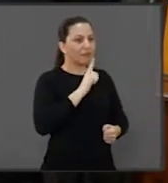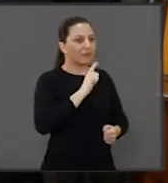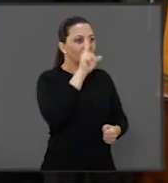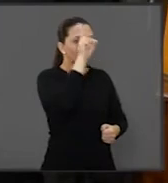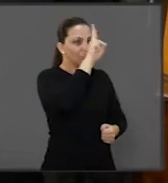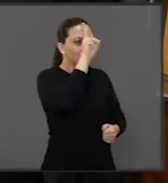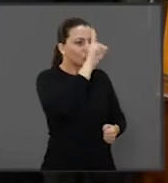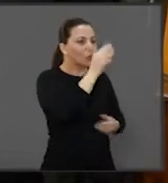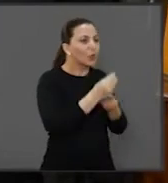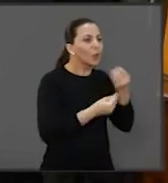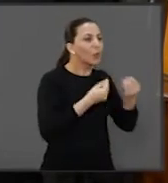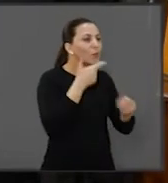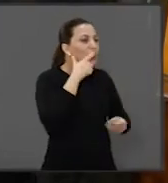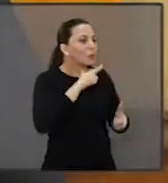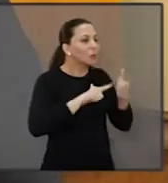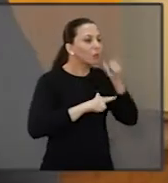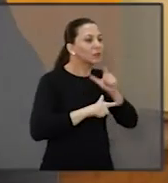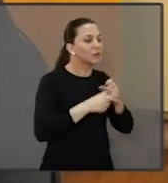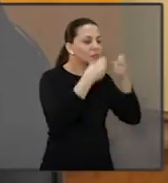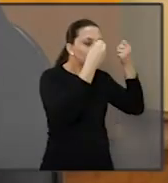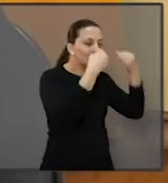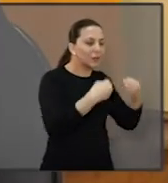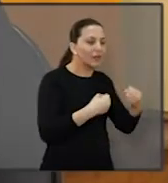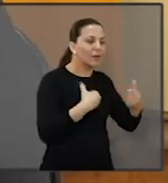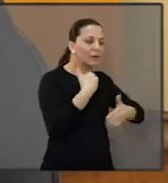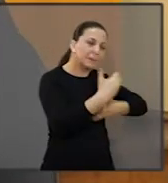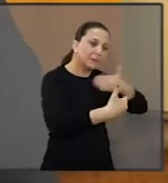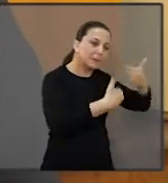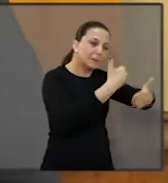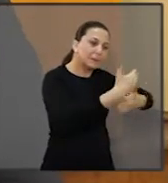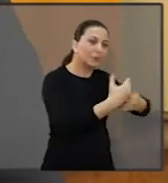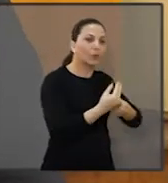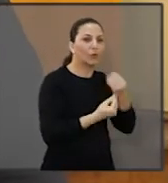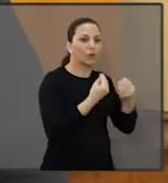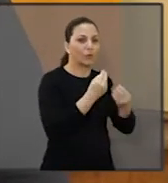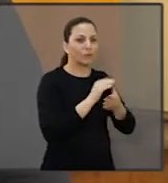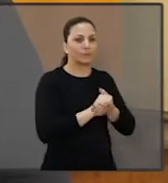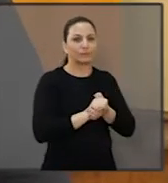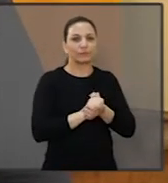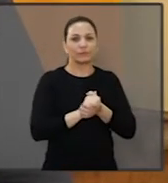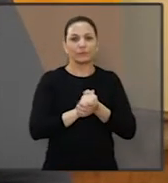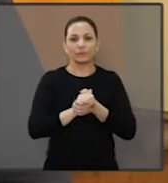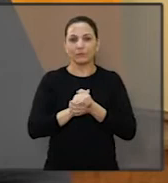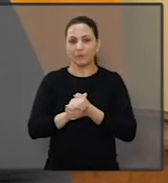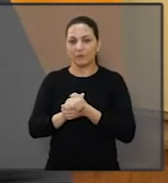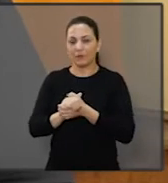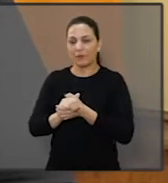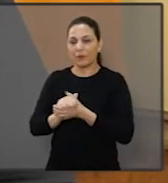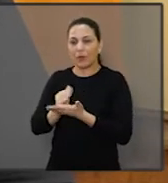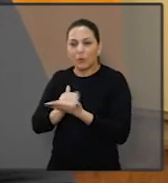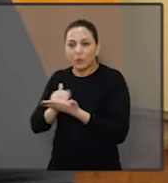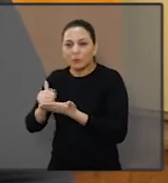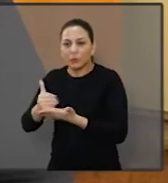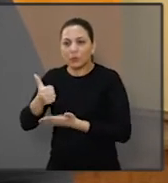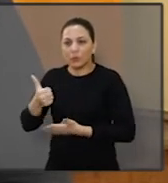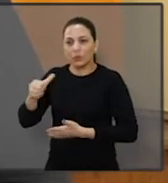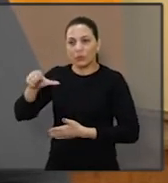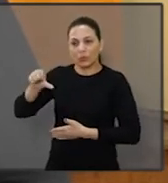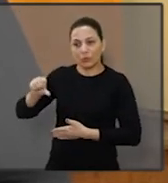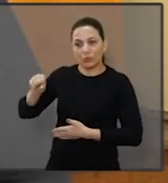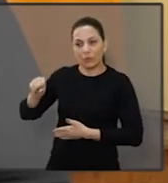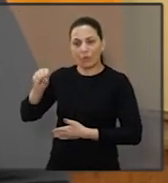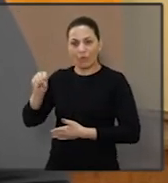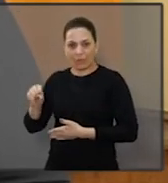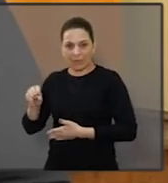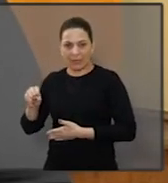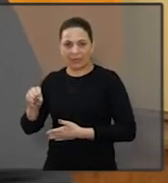Como é que foi para chegar até lá? Foi uma jornada que vocês tiveram. Acho que a jornada começou em 1990,